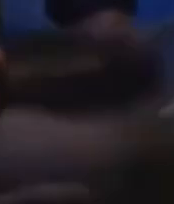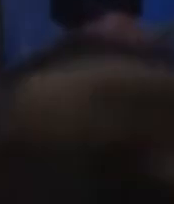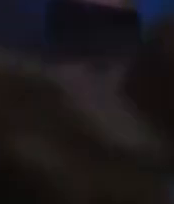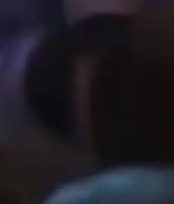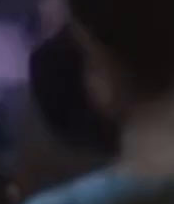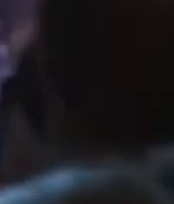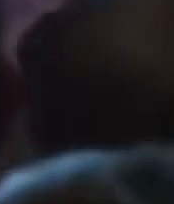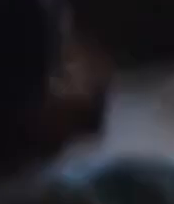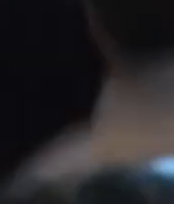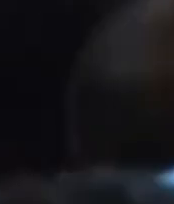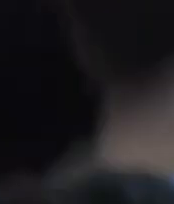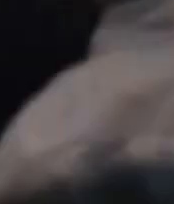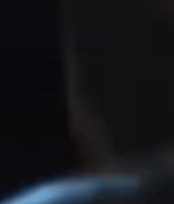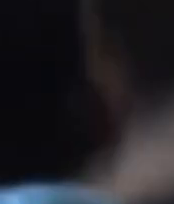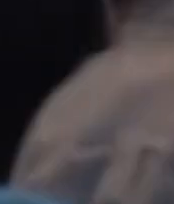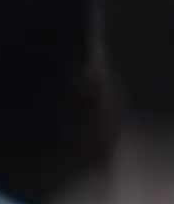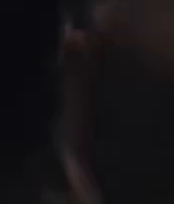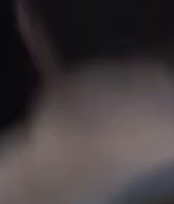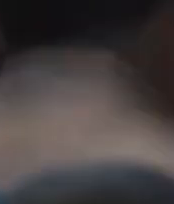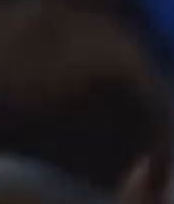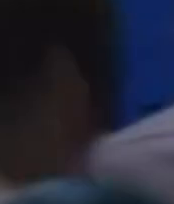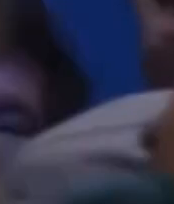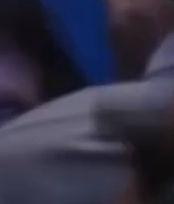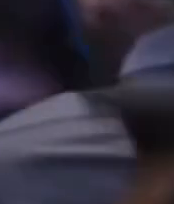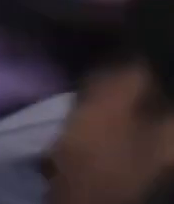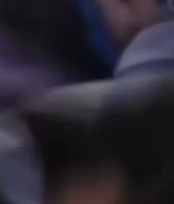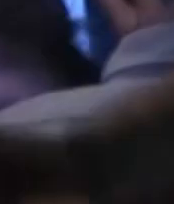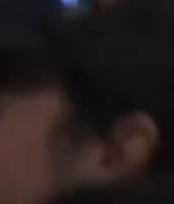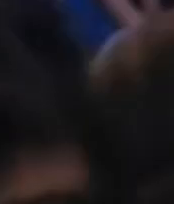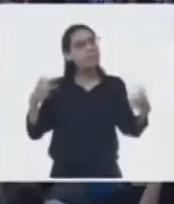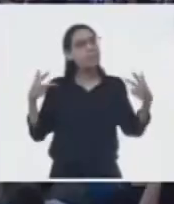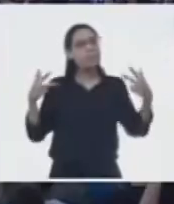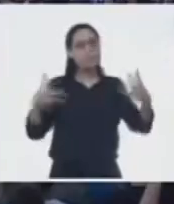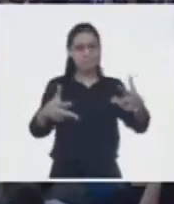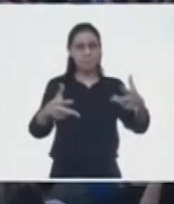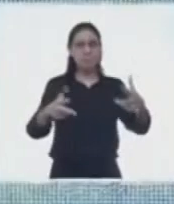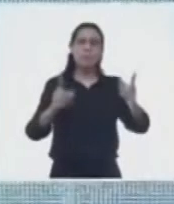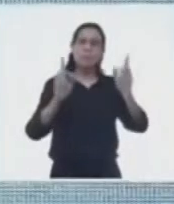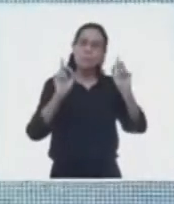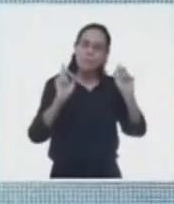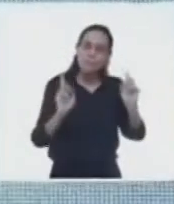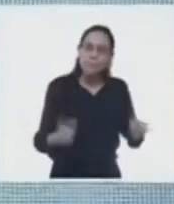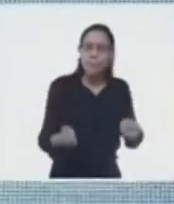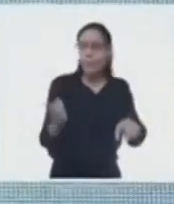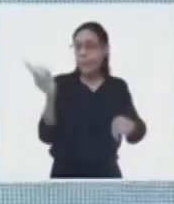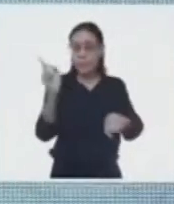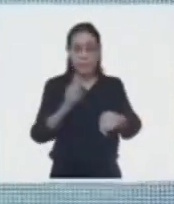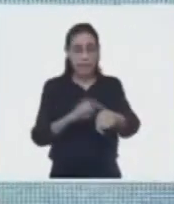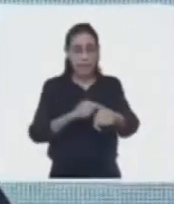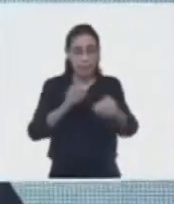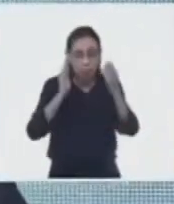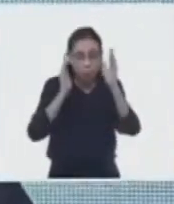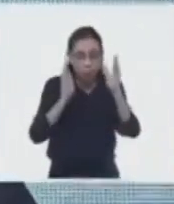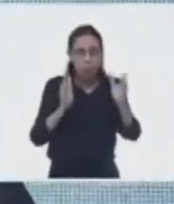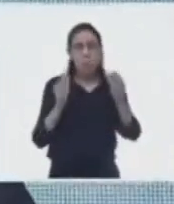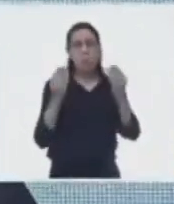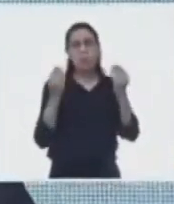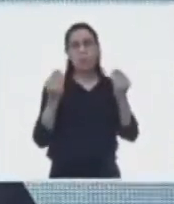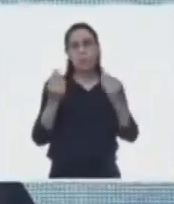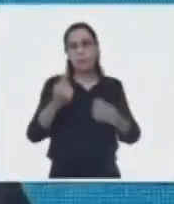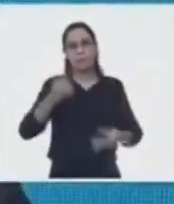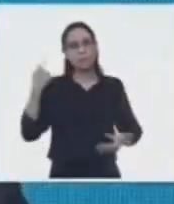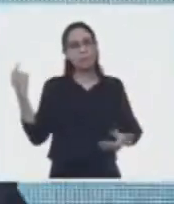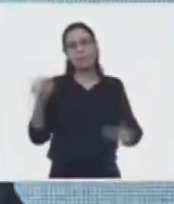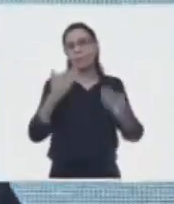ex-presidente da Argentina, Maurício Macri, né? Que era uma força política de oposição ao kirchnerismo, ao peronismo, né? À esquerda